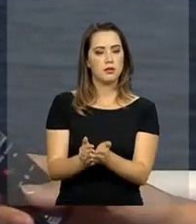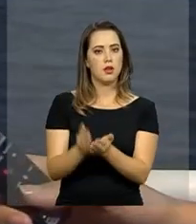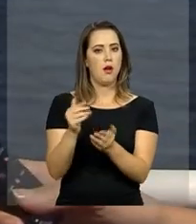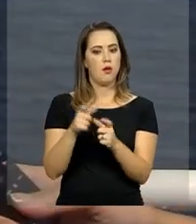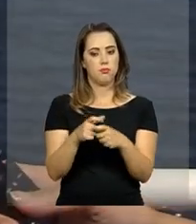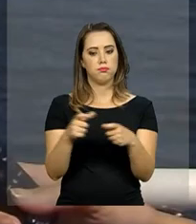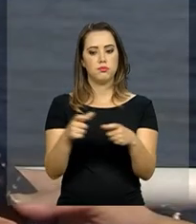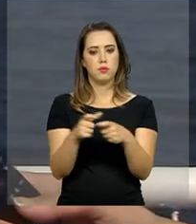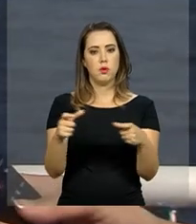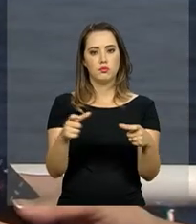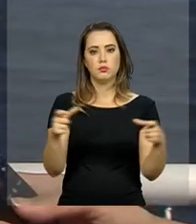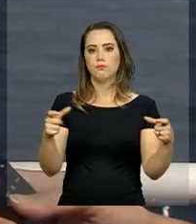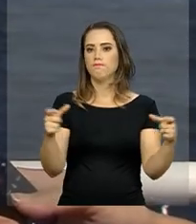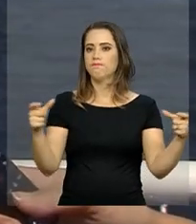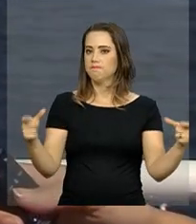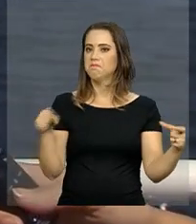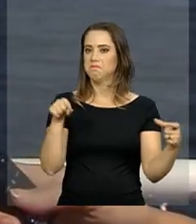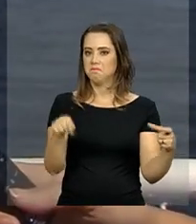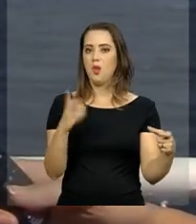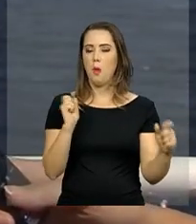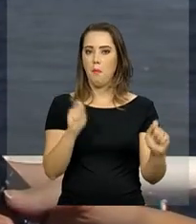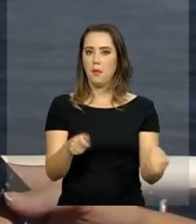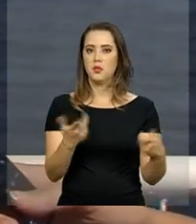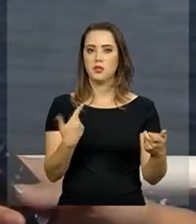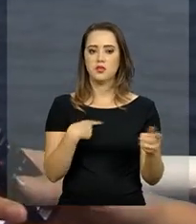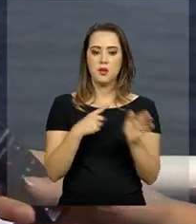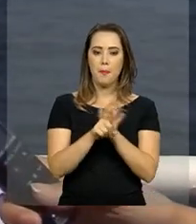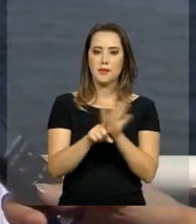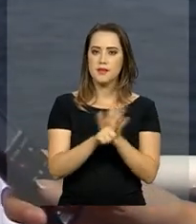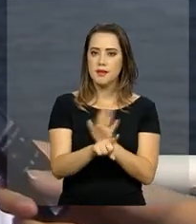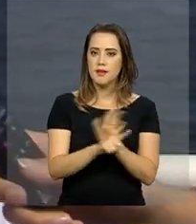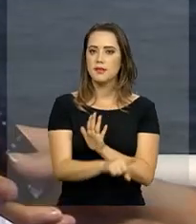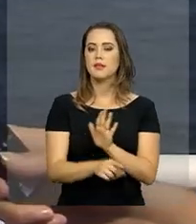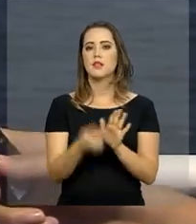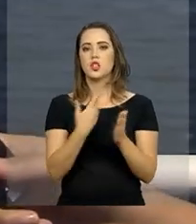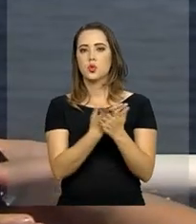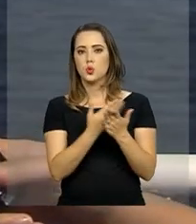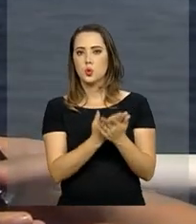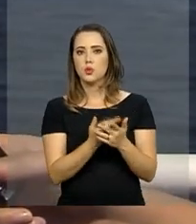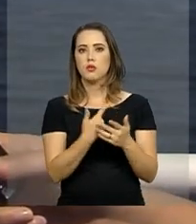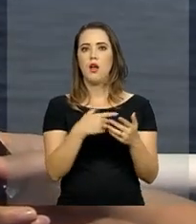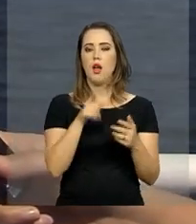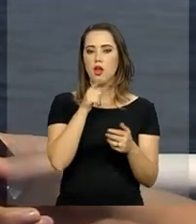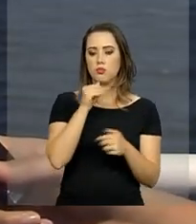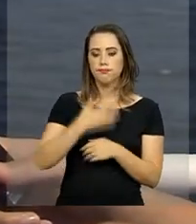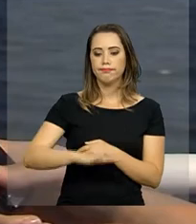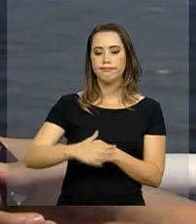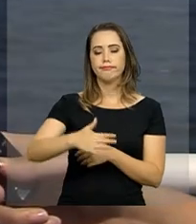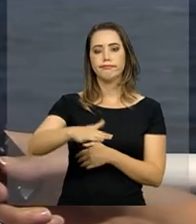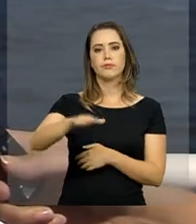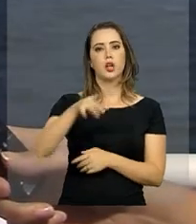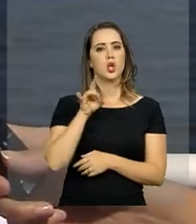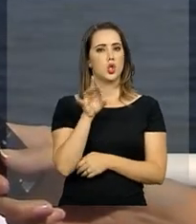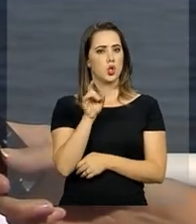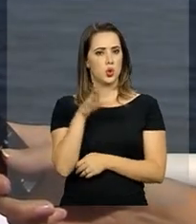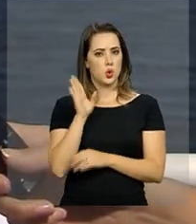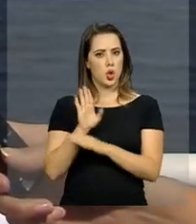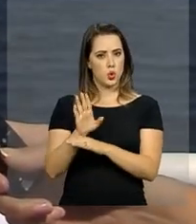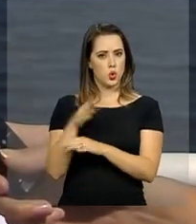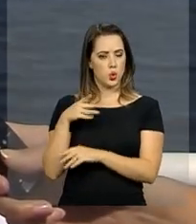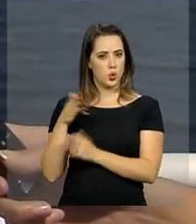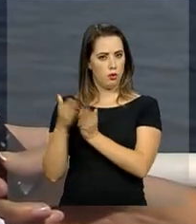muito, a sua capacidade de realizar pesquisas hidroceanográficas em prol não só da Marinha,